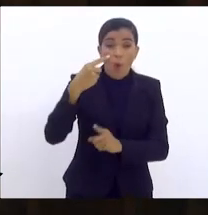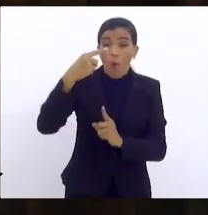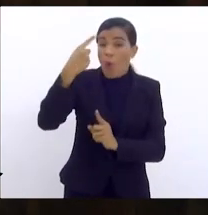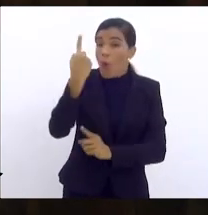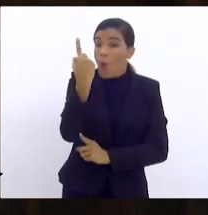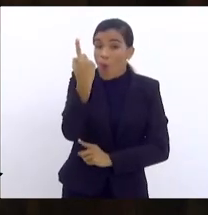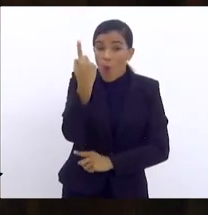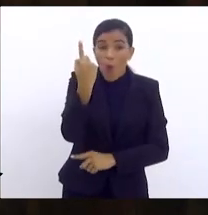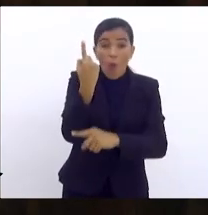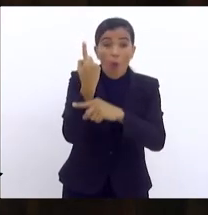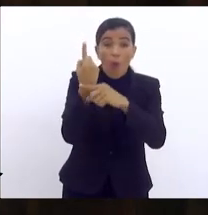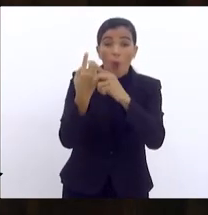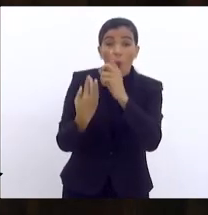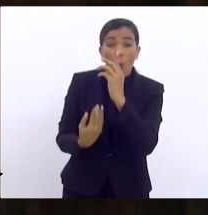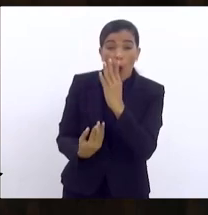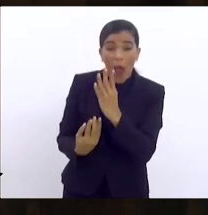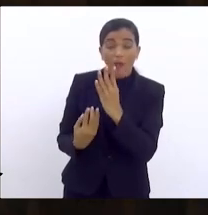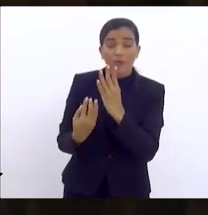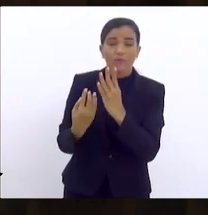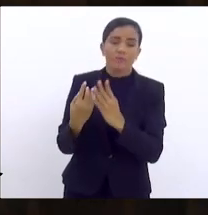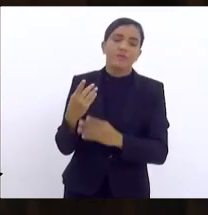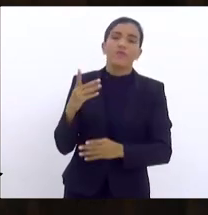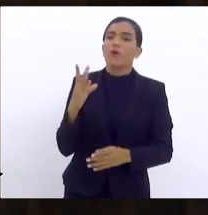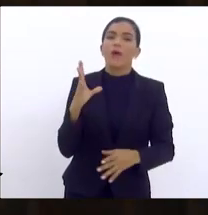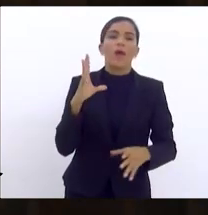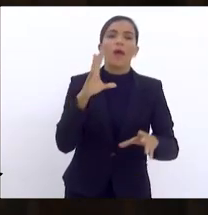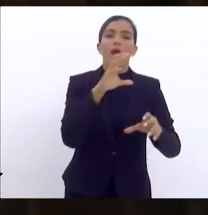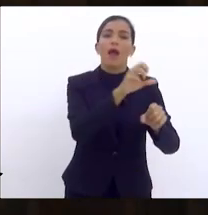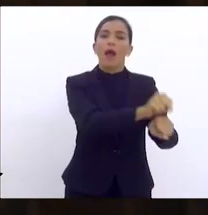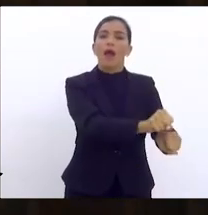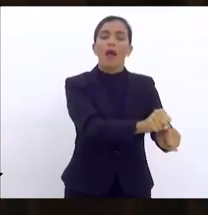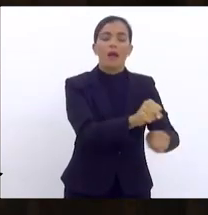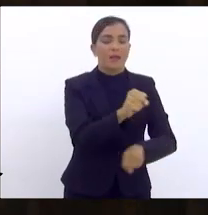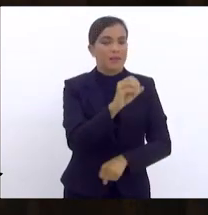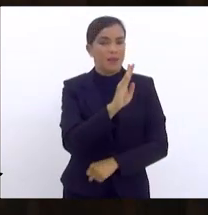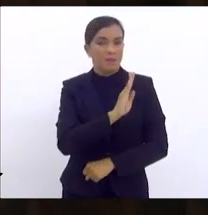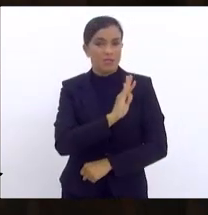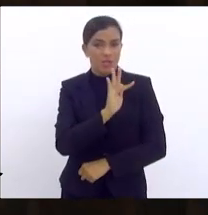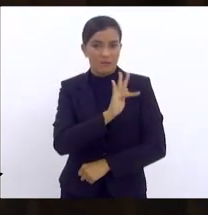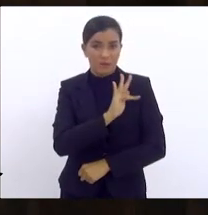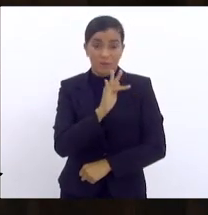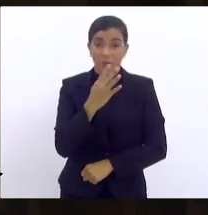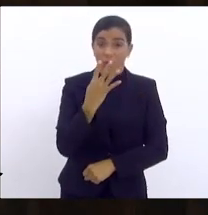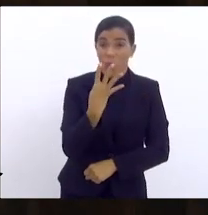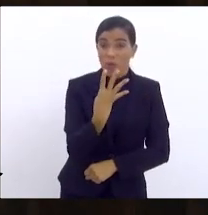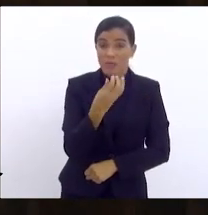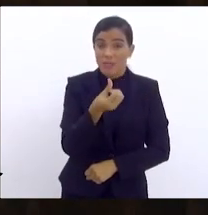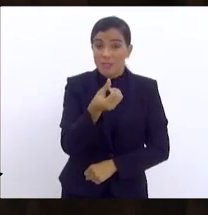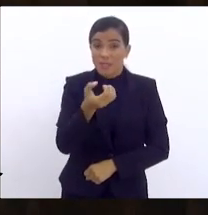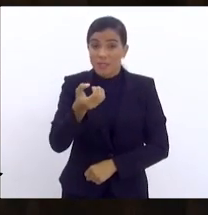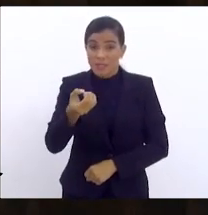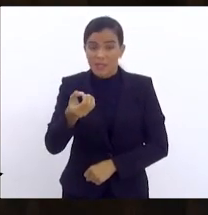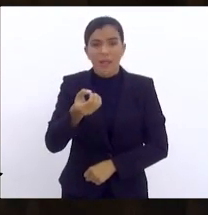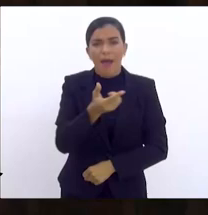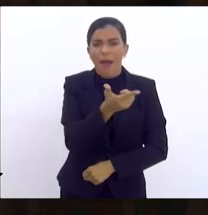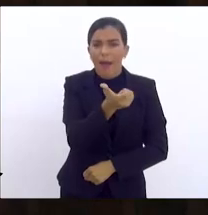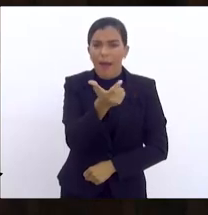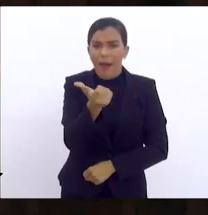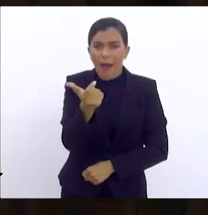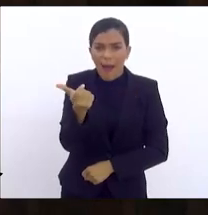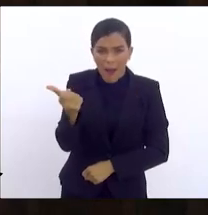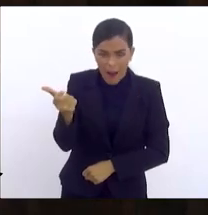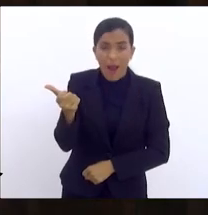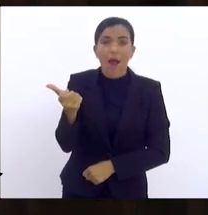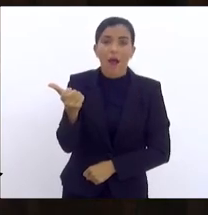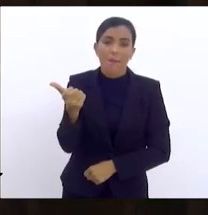no estado do Rio de Janeiro foram apreendidos na baixada fluminense ou seja 460 armas que deixaram